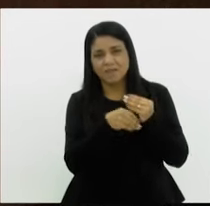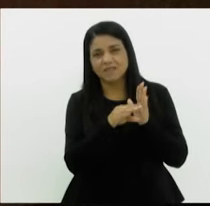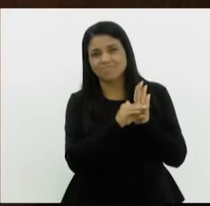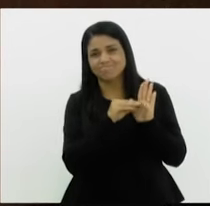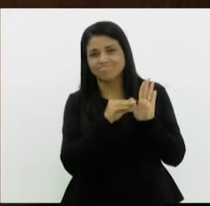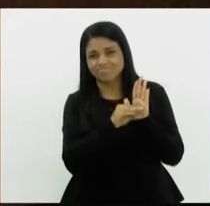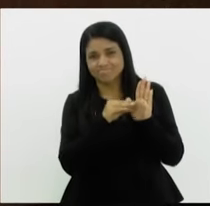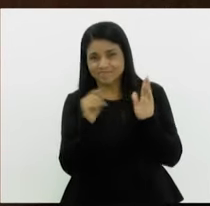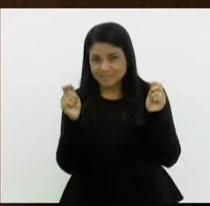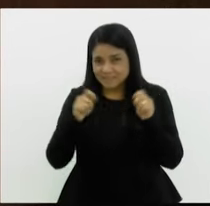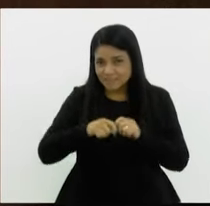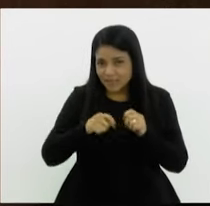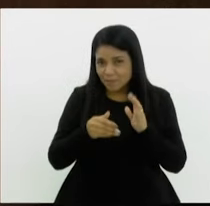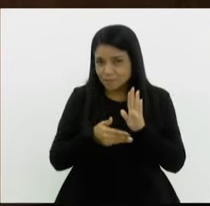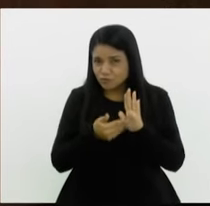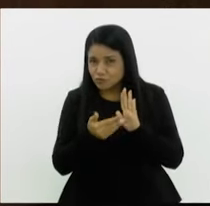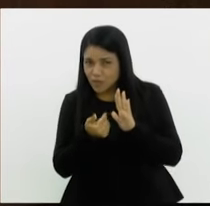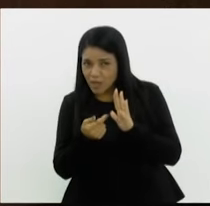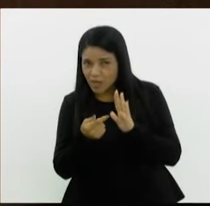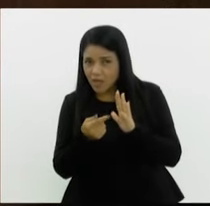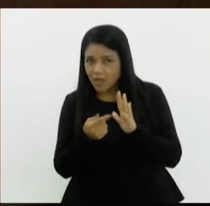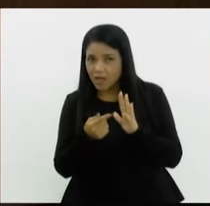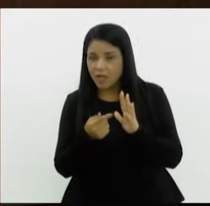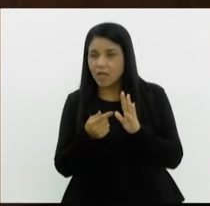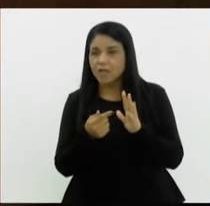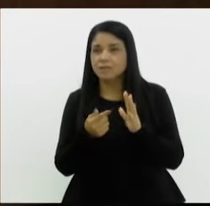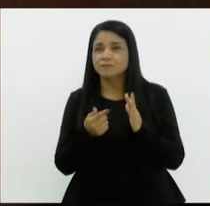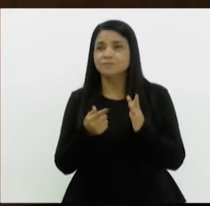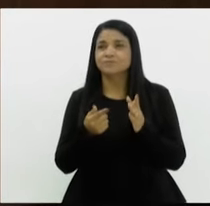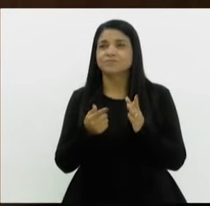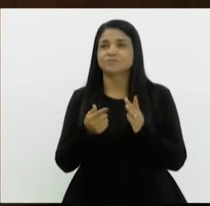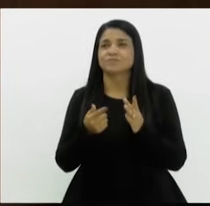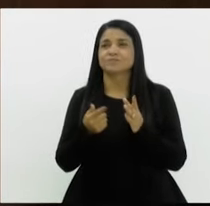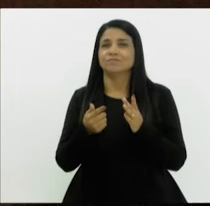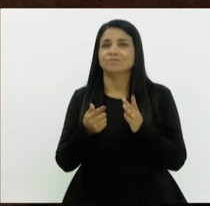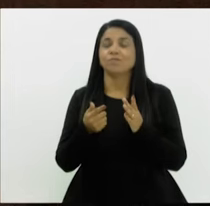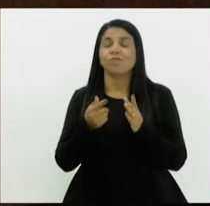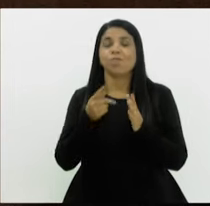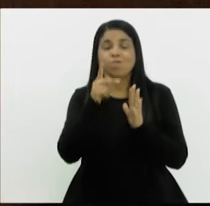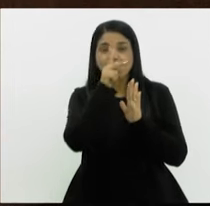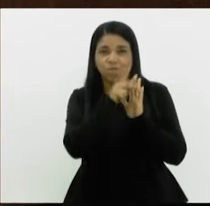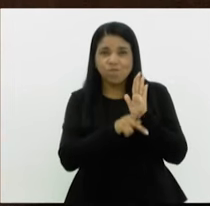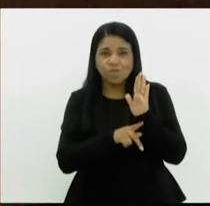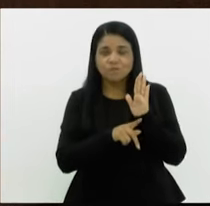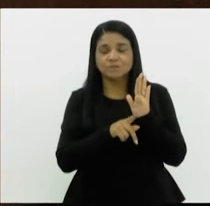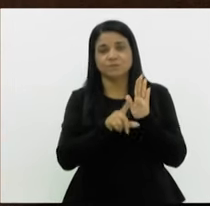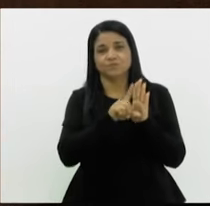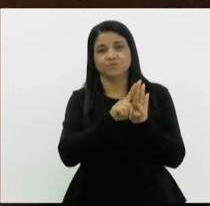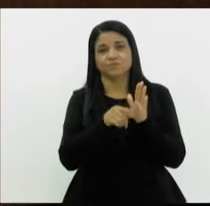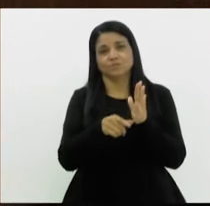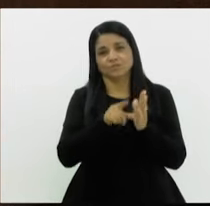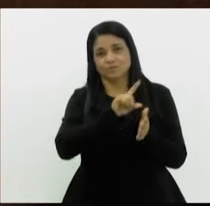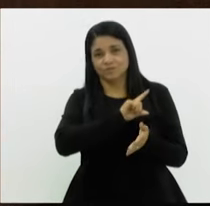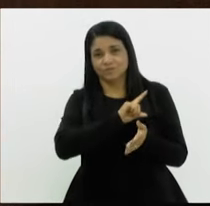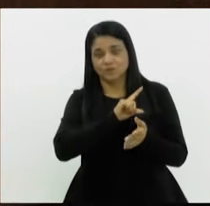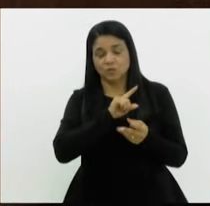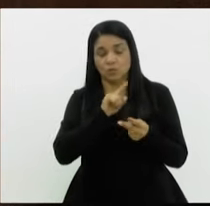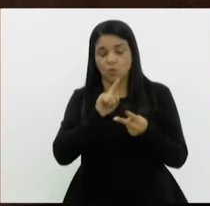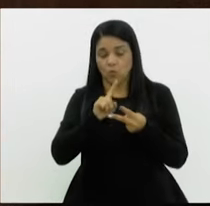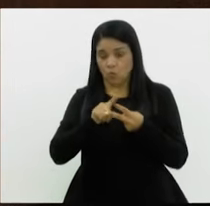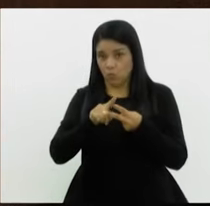se há possibilidade ou de retirada, porque nos projetos anteriores... Uma emenda era, de Luiz